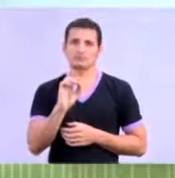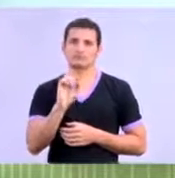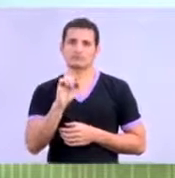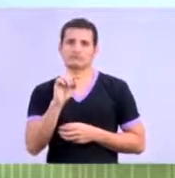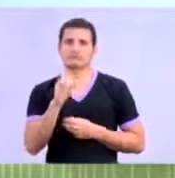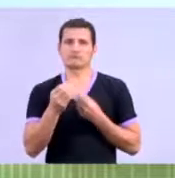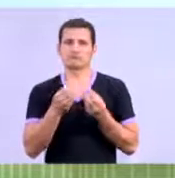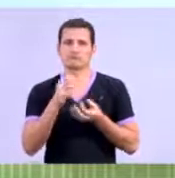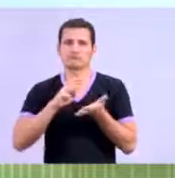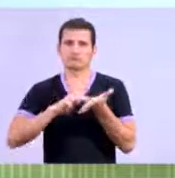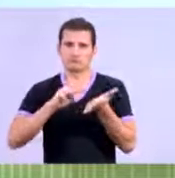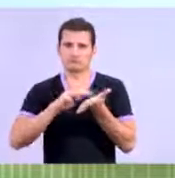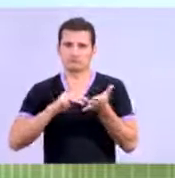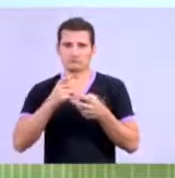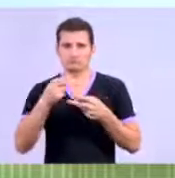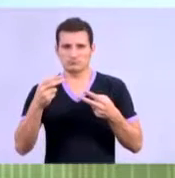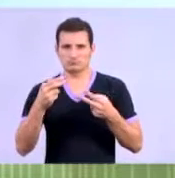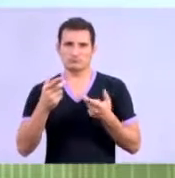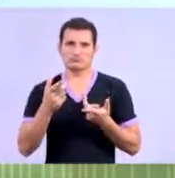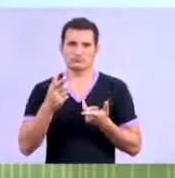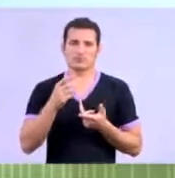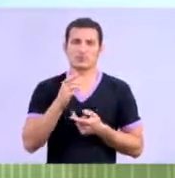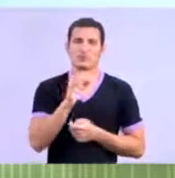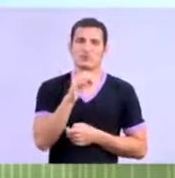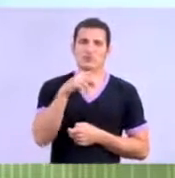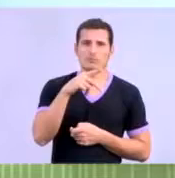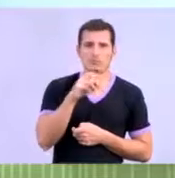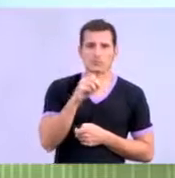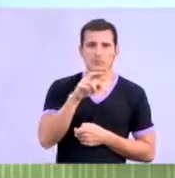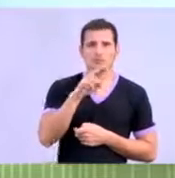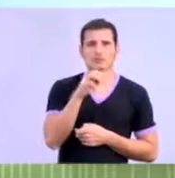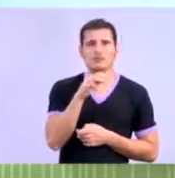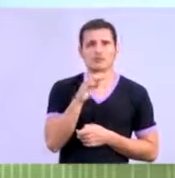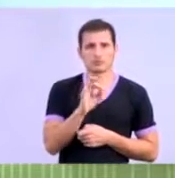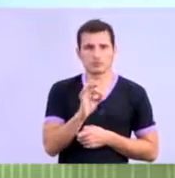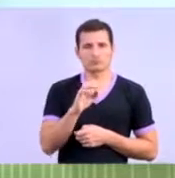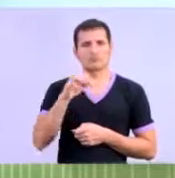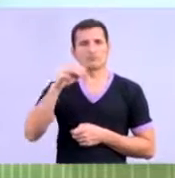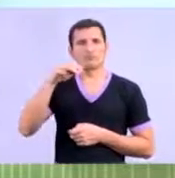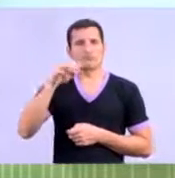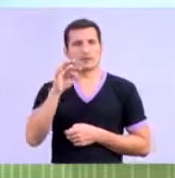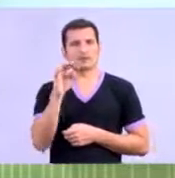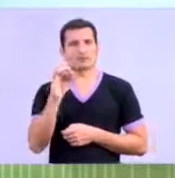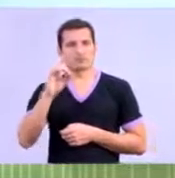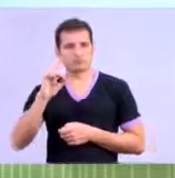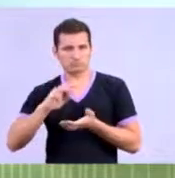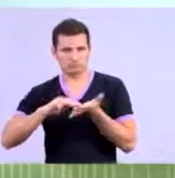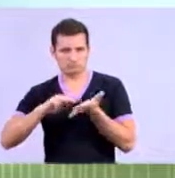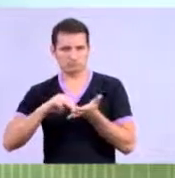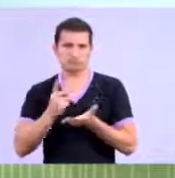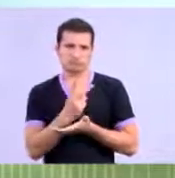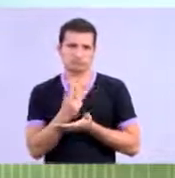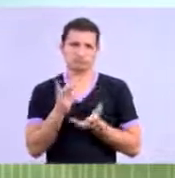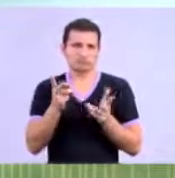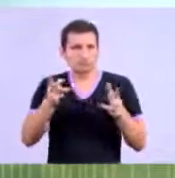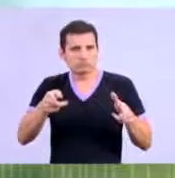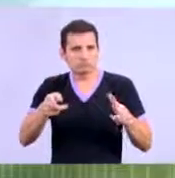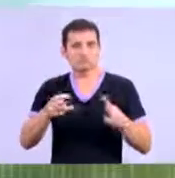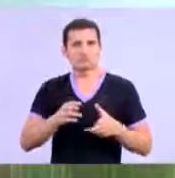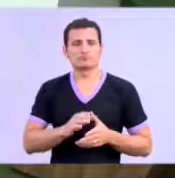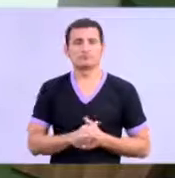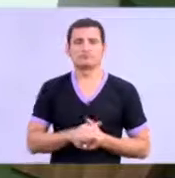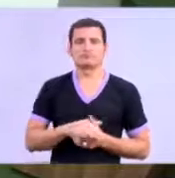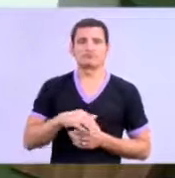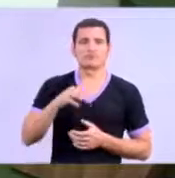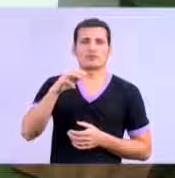objeto. Métodos e comportamento é a mesma coisa, né? É o que o objeto faz, quais ações que ele toma. Né? Então,